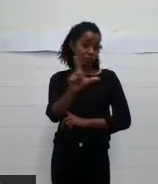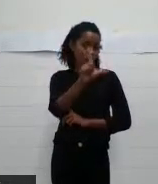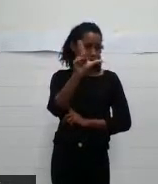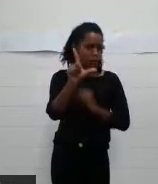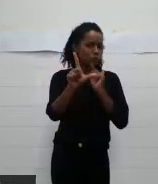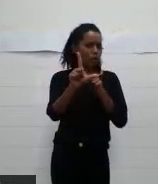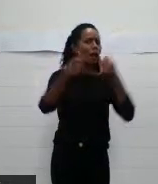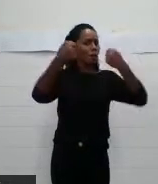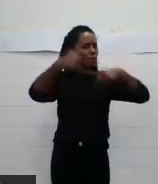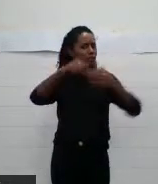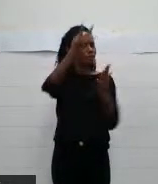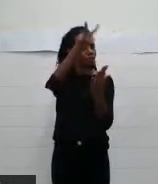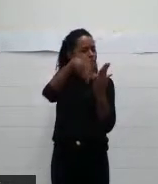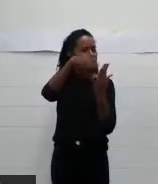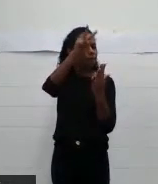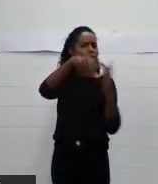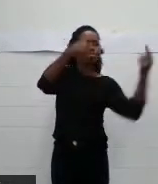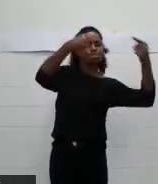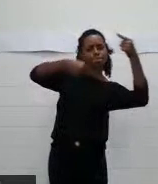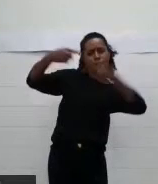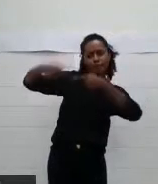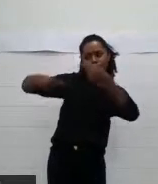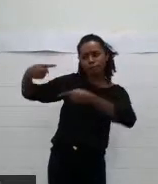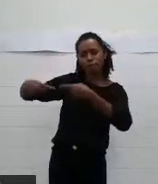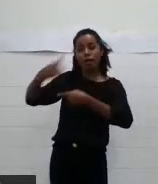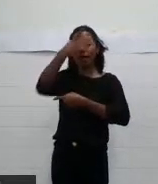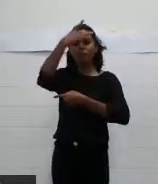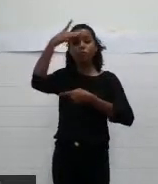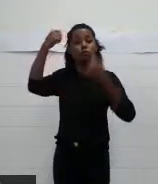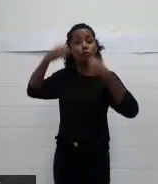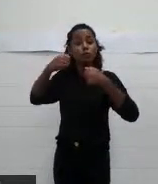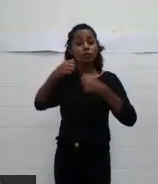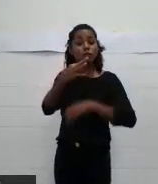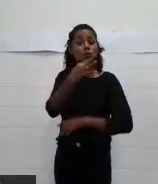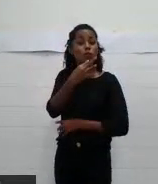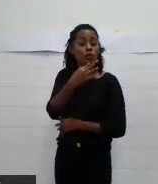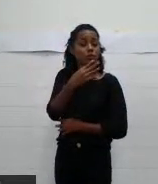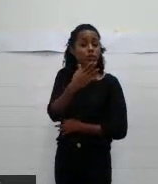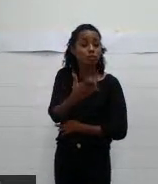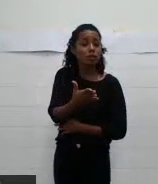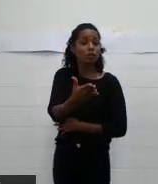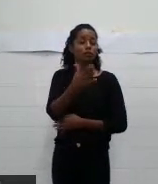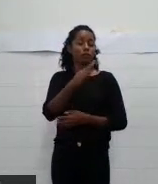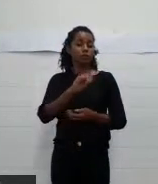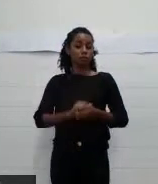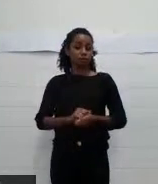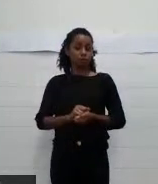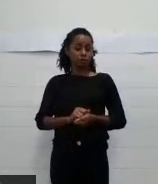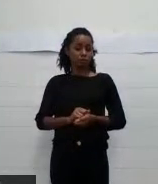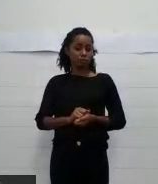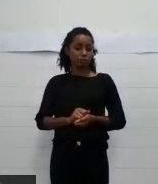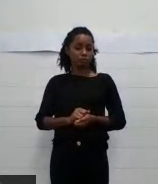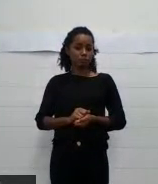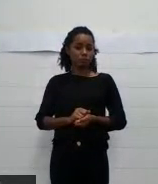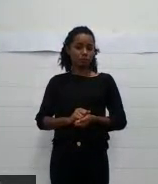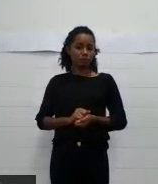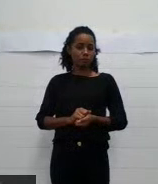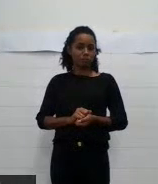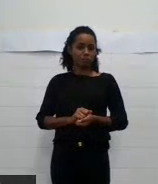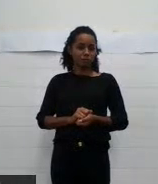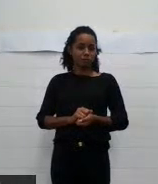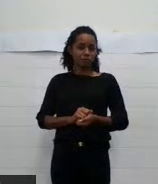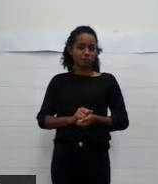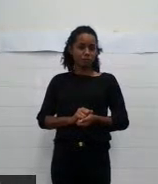ser debatida, ela precisa ser conhecida. Com isso, eu não quero dizer que ela não deva ser lida. Ela tem que ser lida e